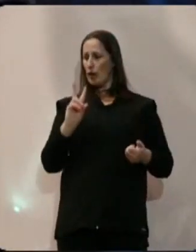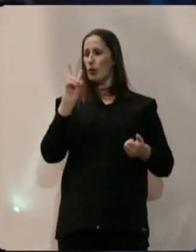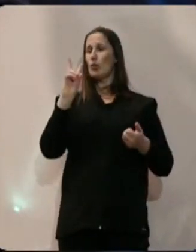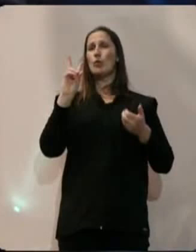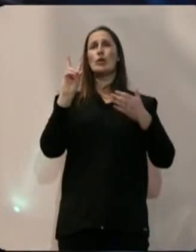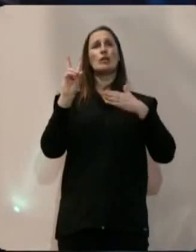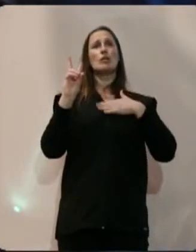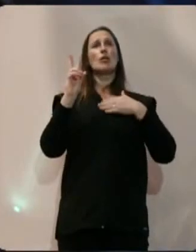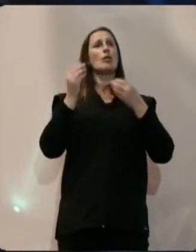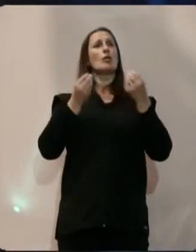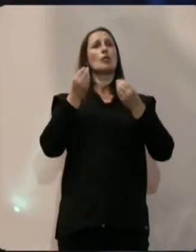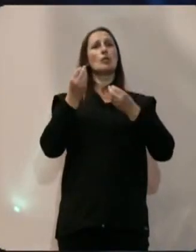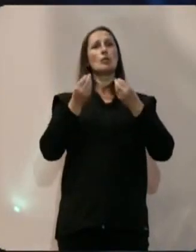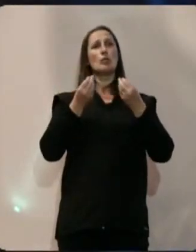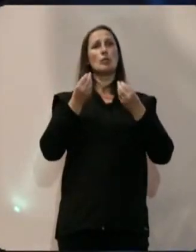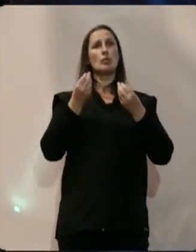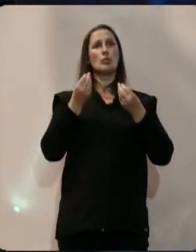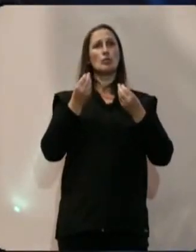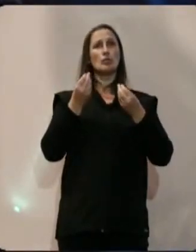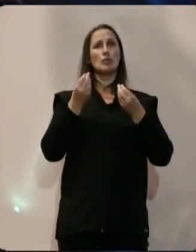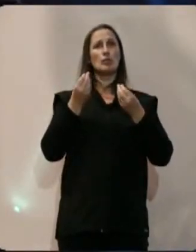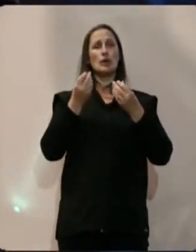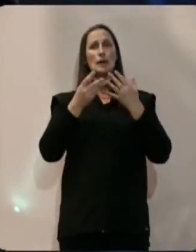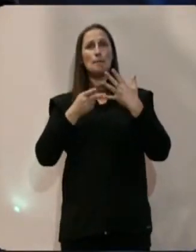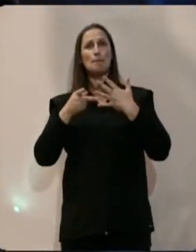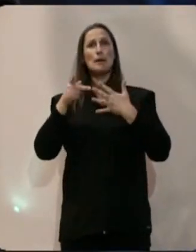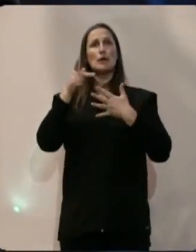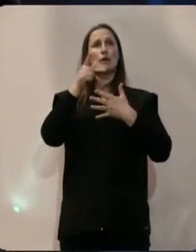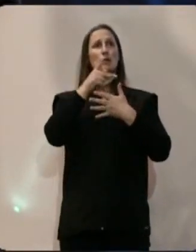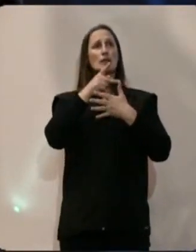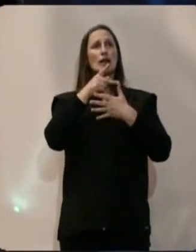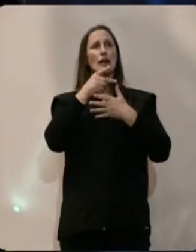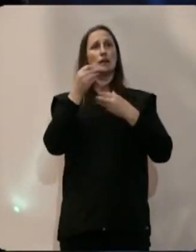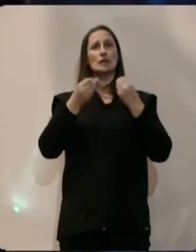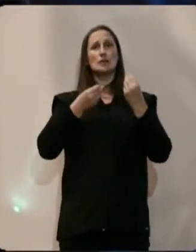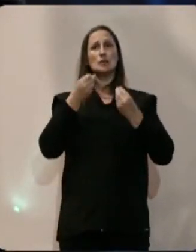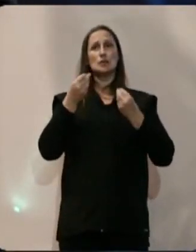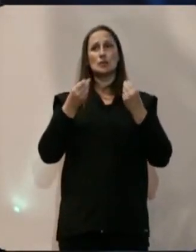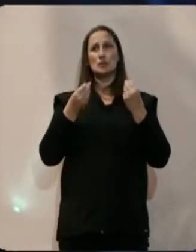valores? Quais são as minhas prioridades?